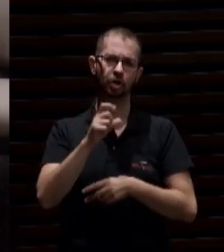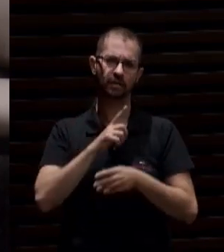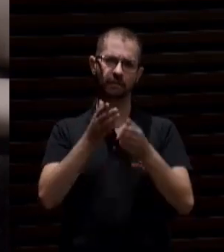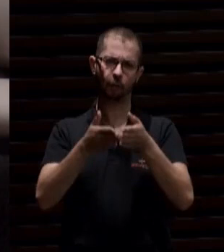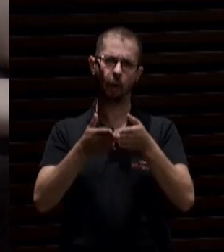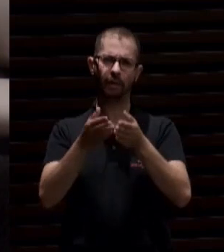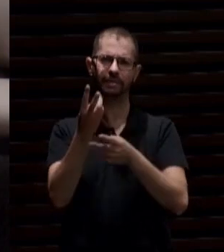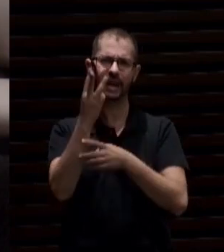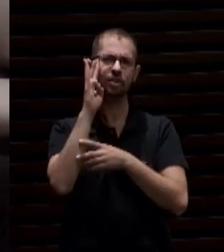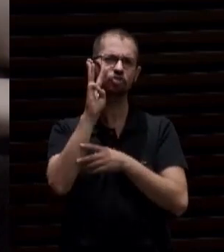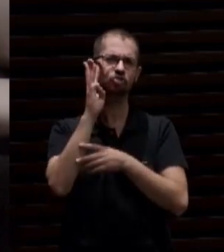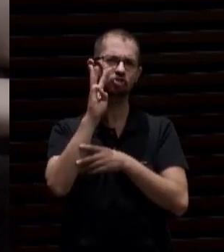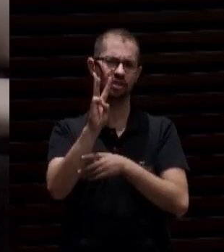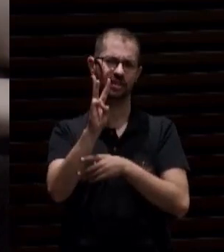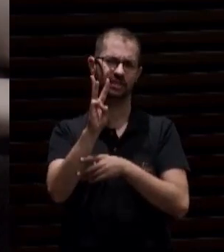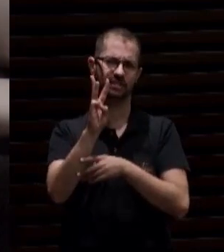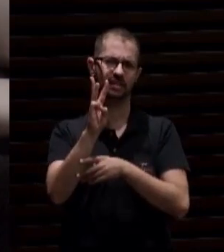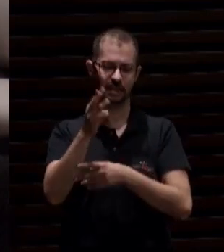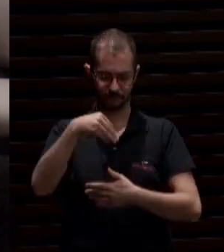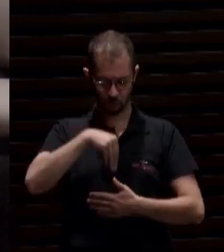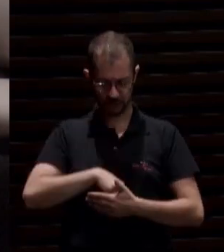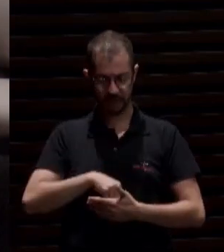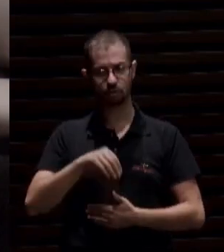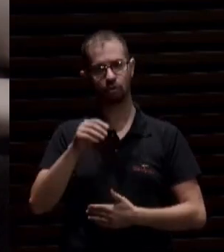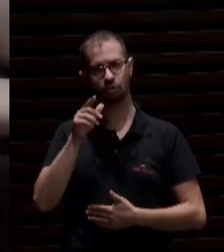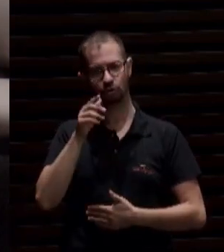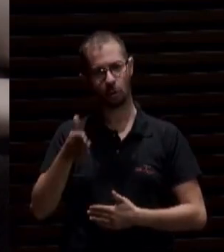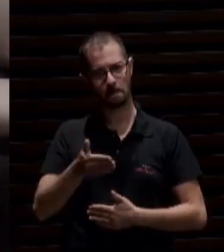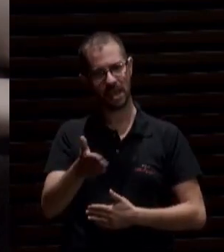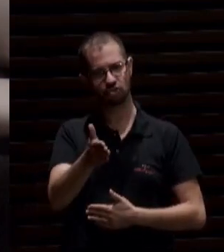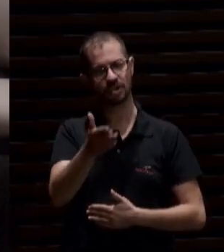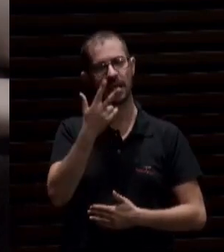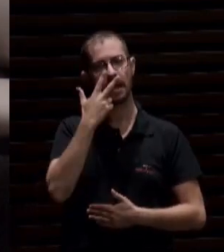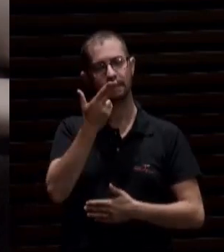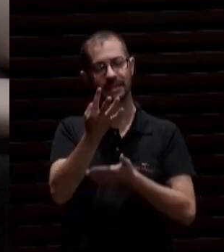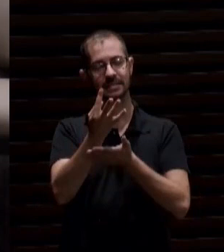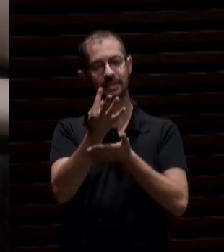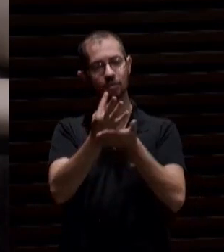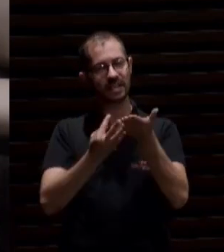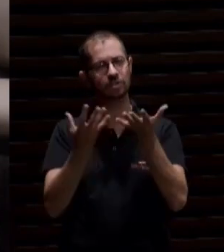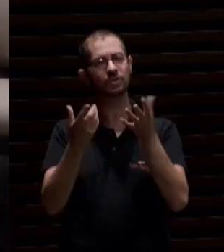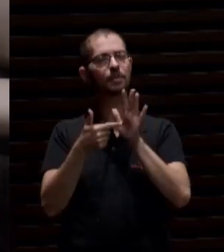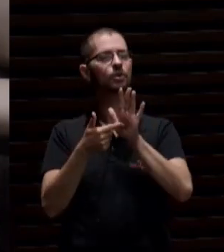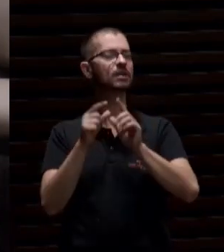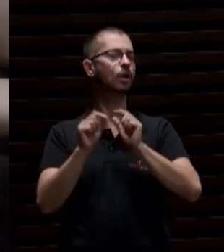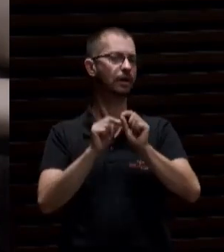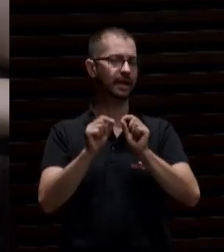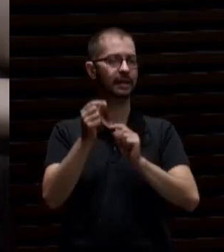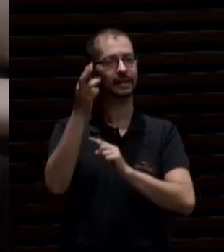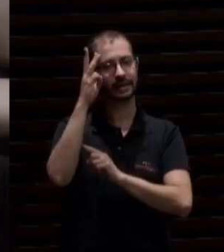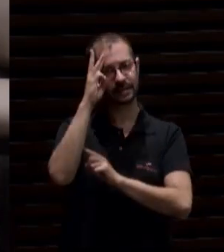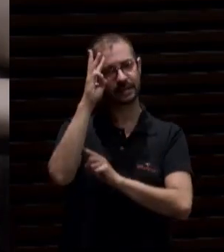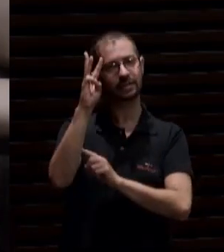E curiosamente, 3 dias foi o tempo que ele ficou no ventre do grande peixe. O que parece que o texto quer nos mostrar é que durante 3 dias ele foi